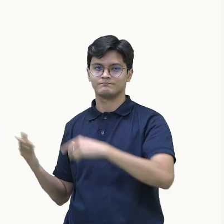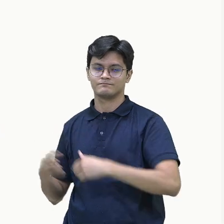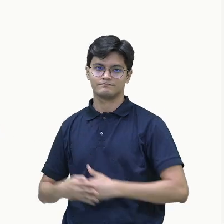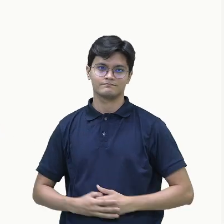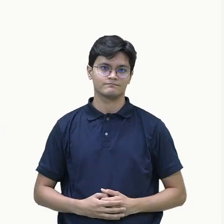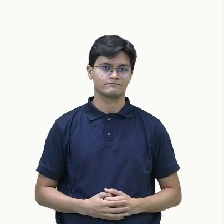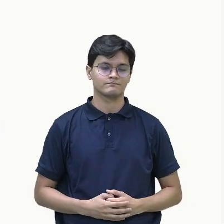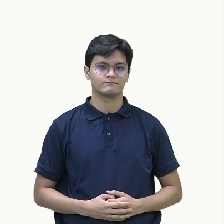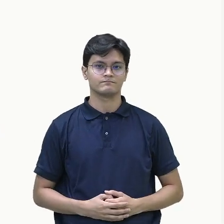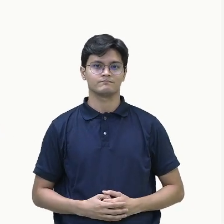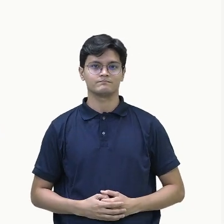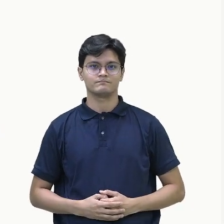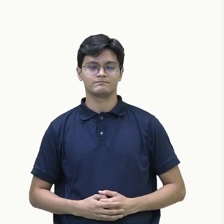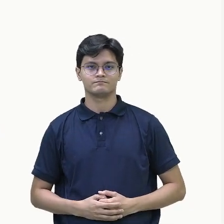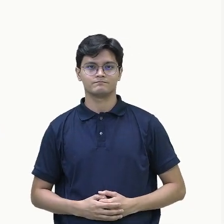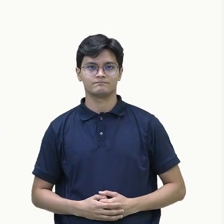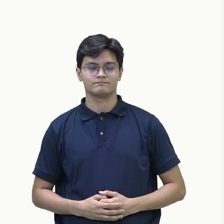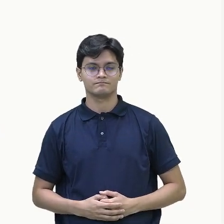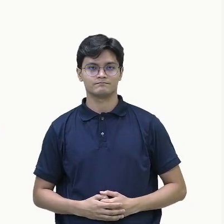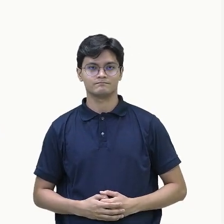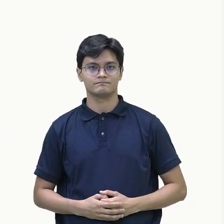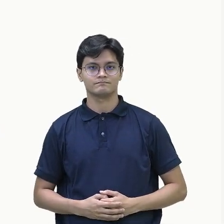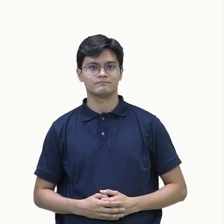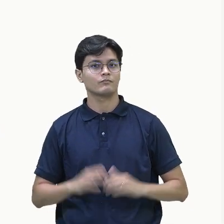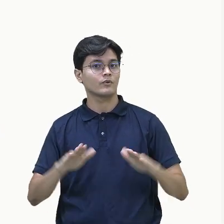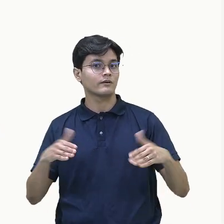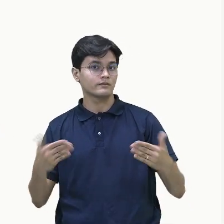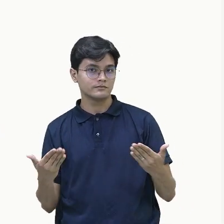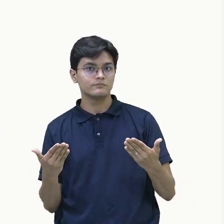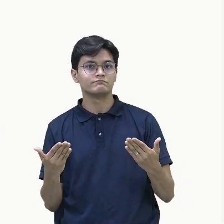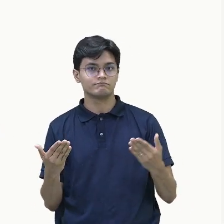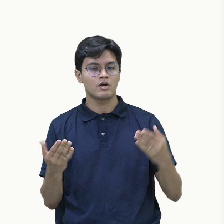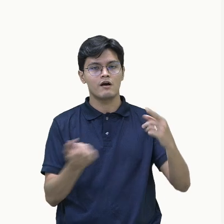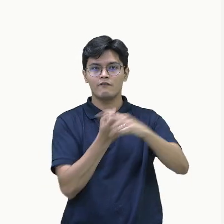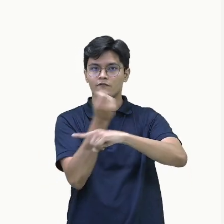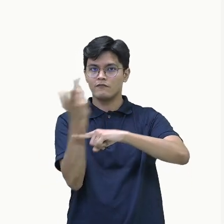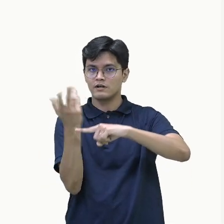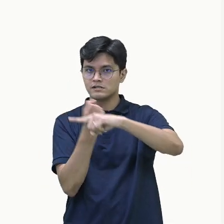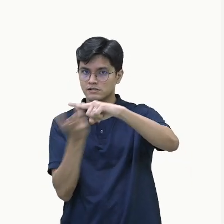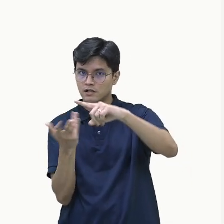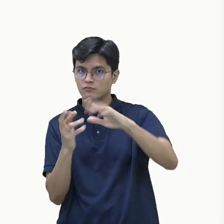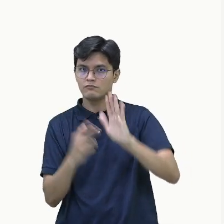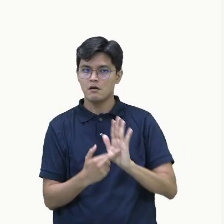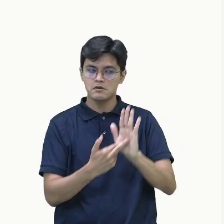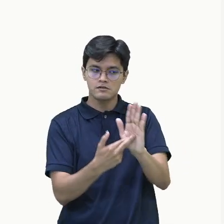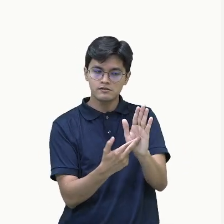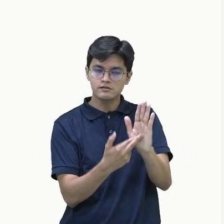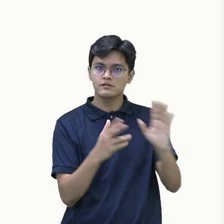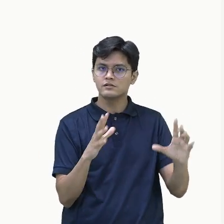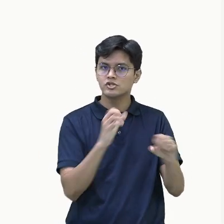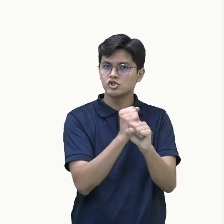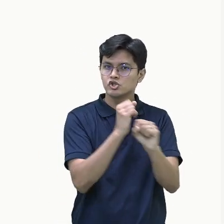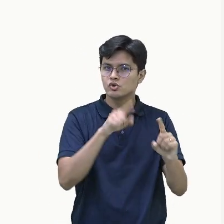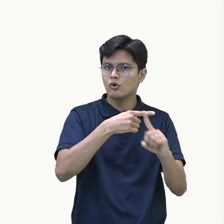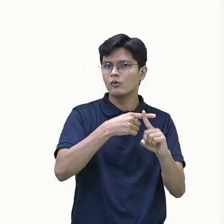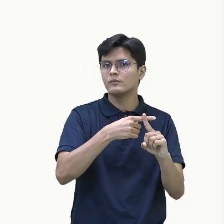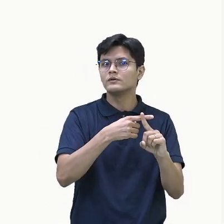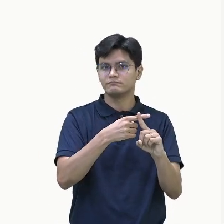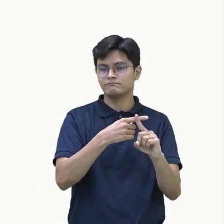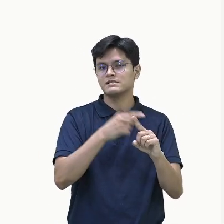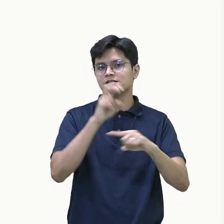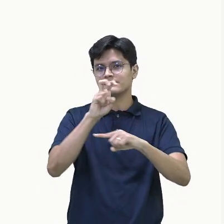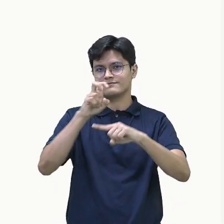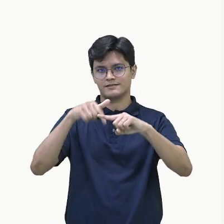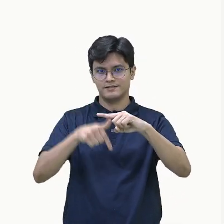5 sétimos. Beleza? Então, a fração que representa essa soma é quanto? 5